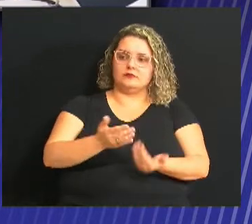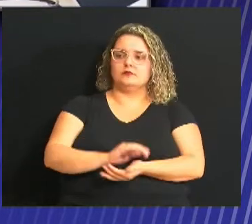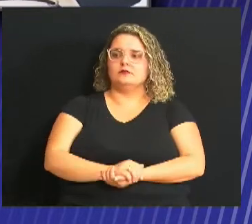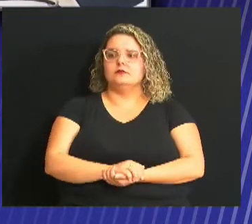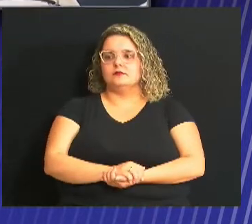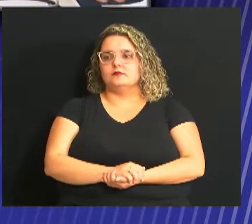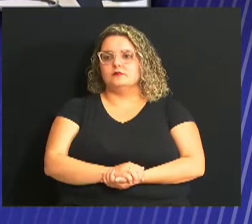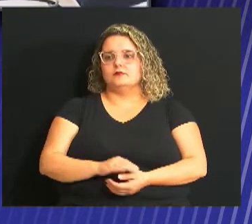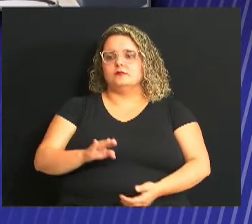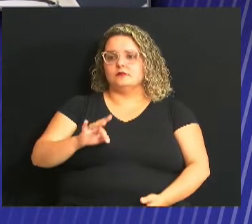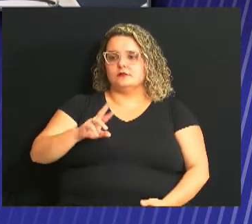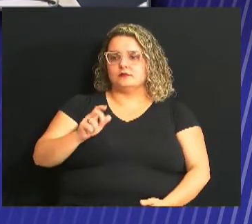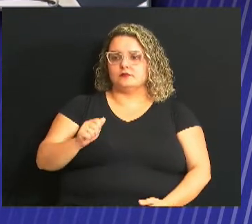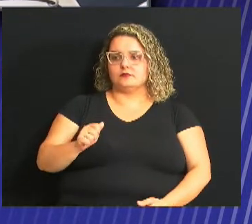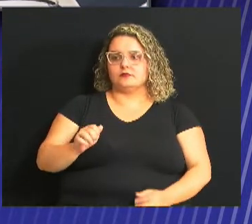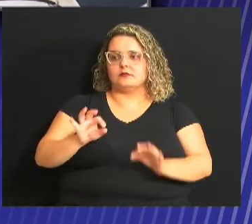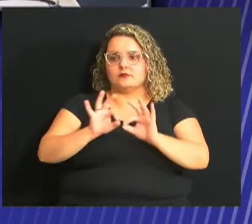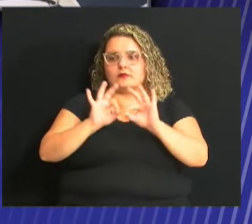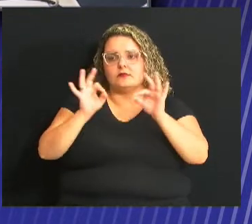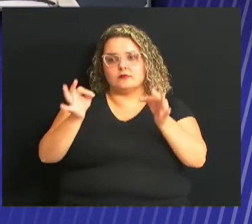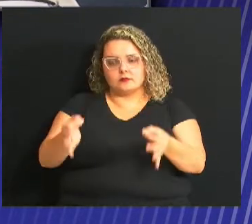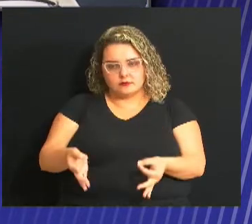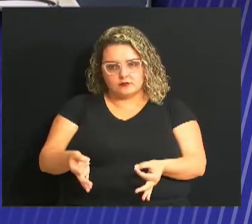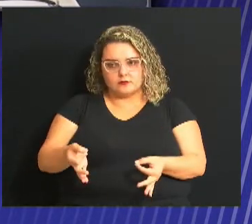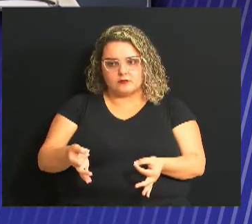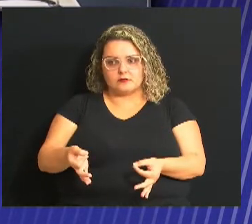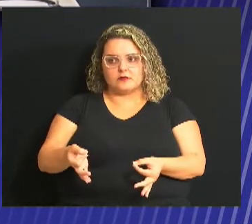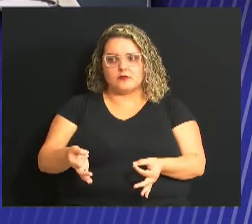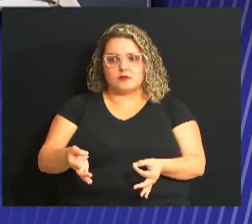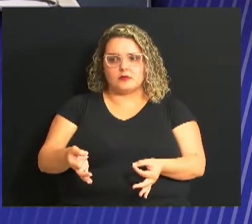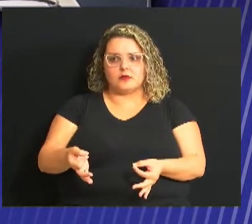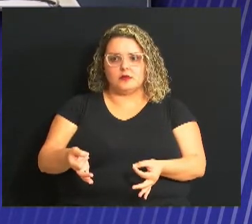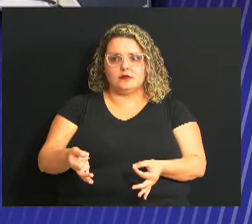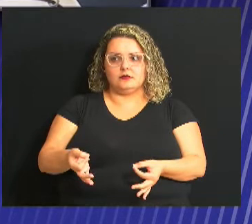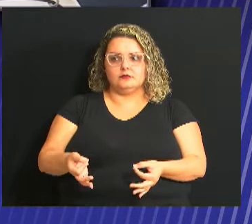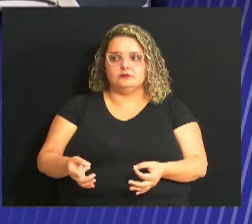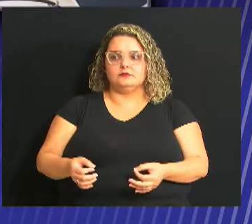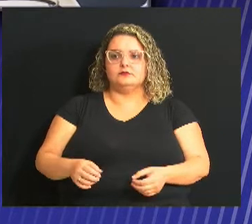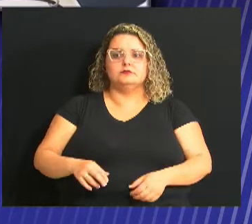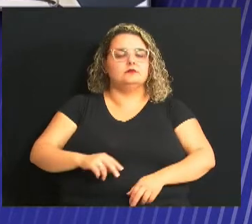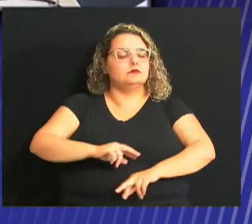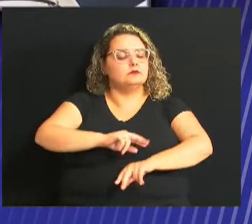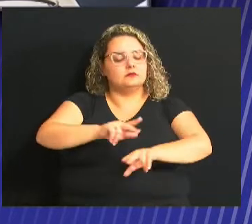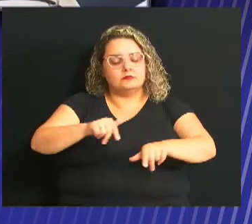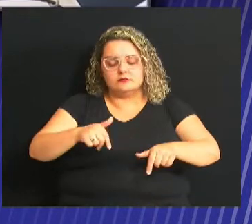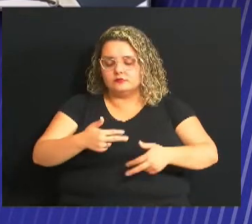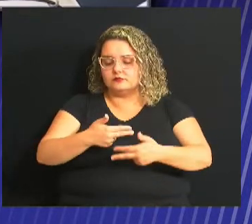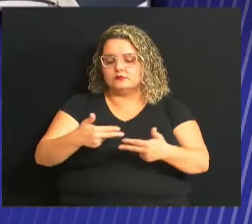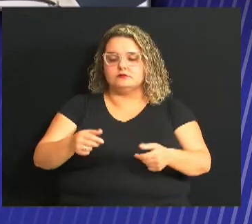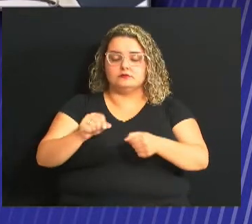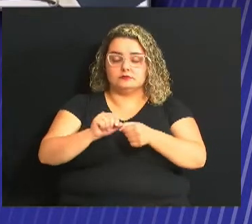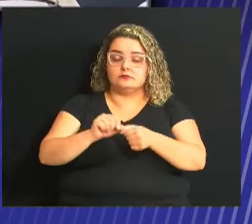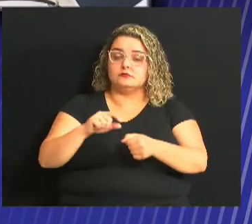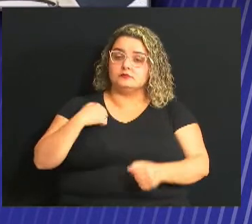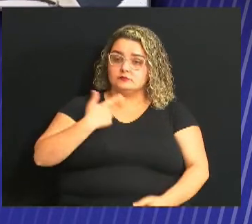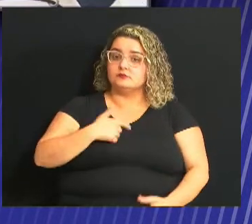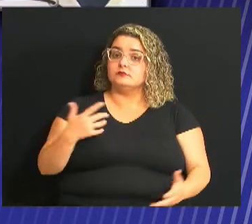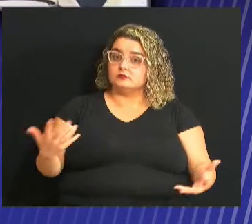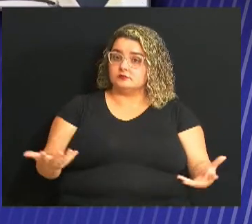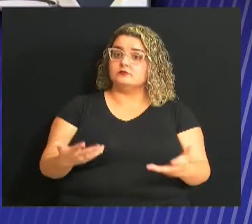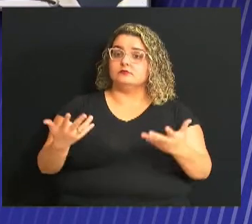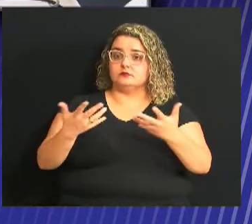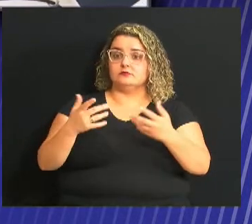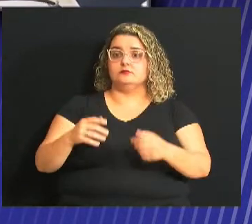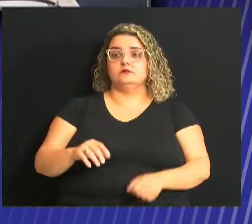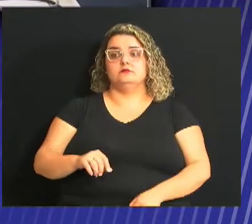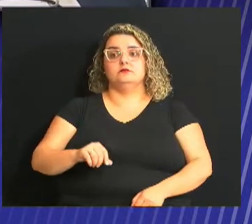Então, Bira, isso aqui é uma homenagem singela por tanto que você fez por nós, tá? E que tanto colaborou para fazer uma